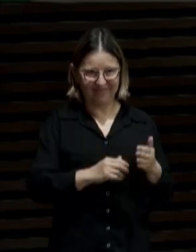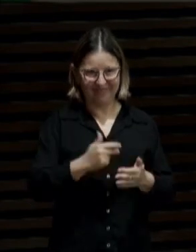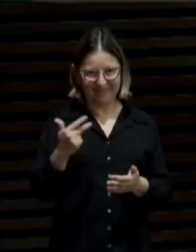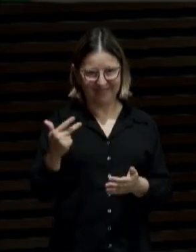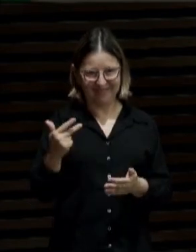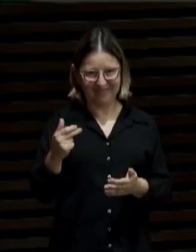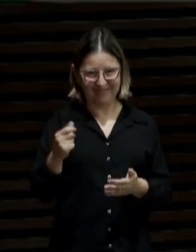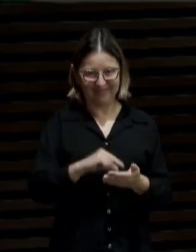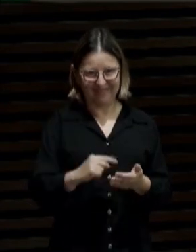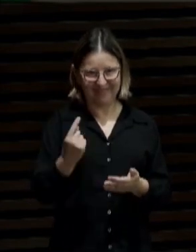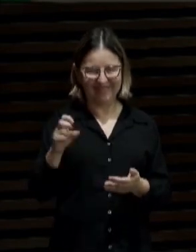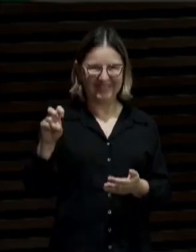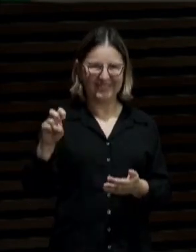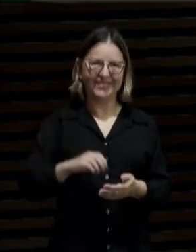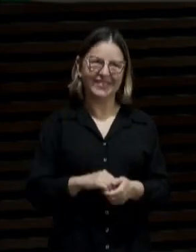3:15.